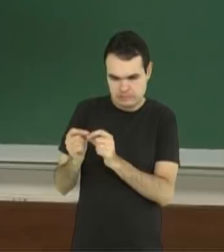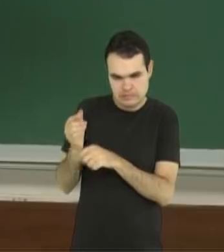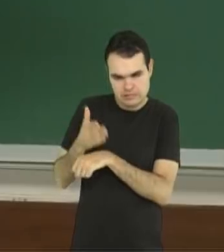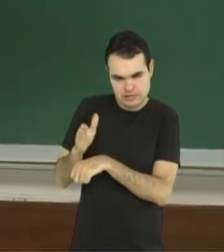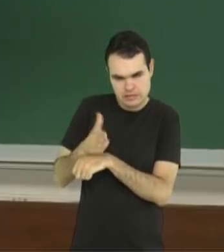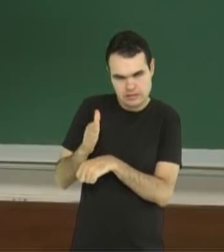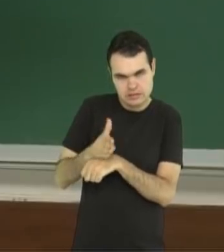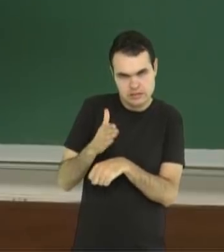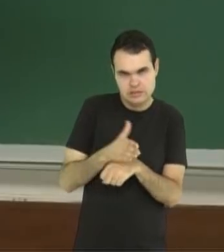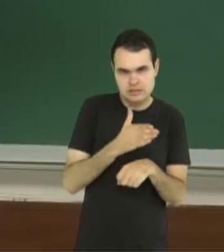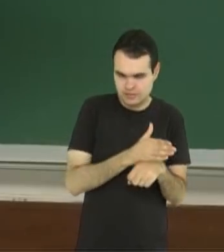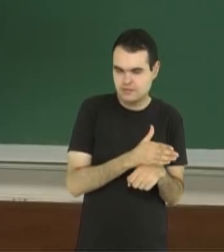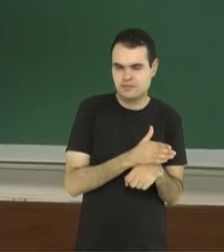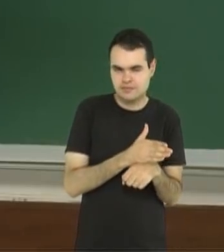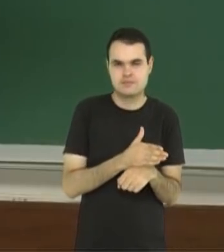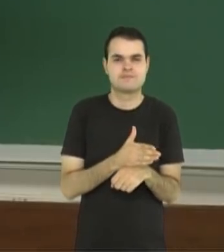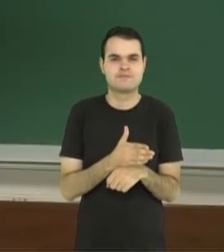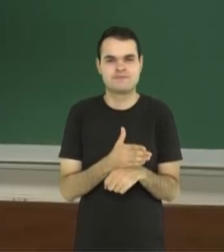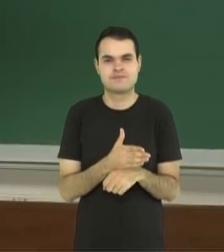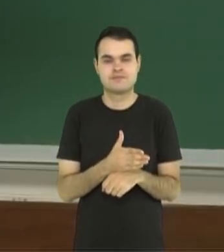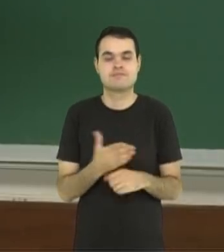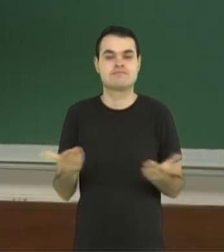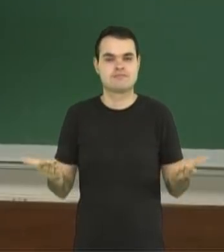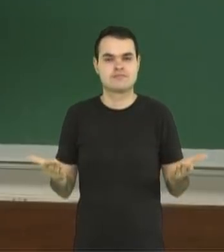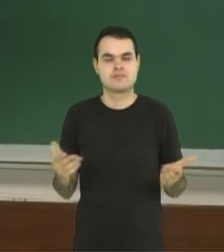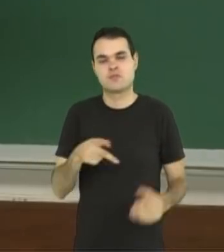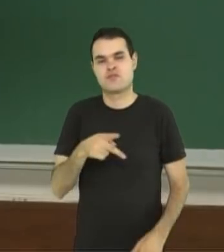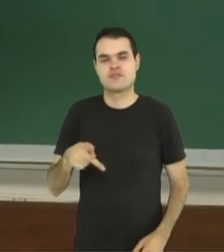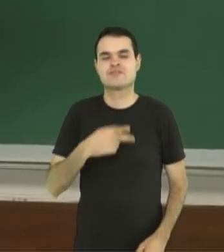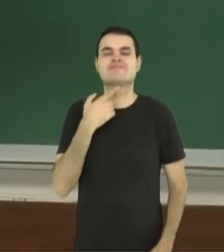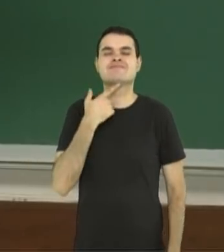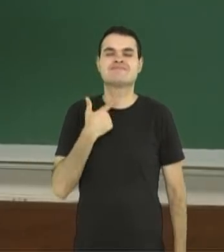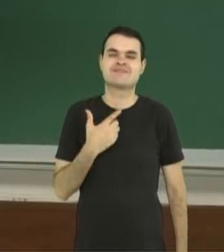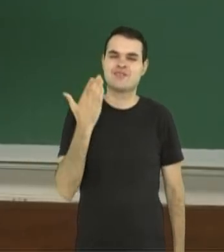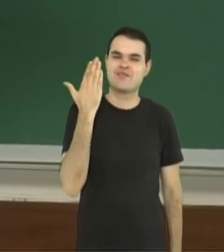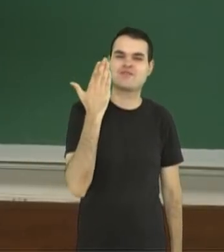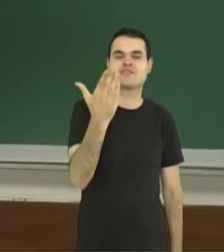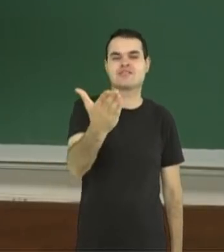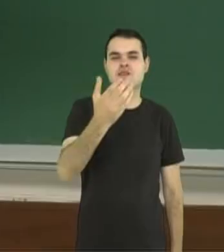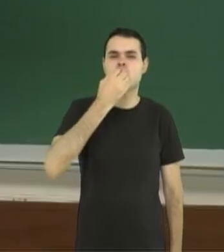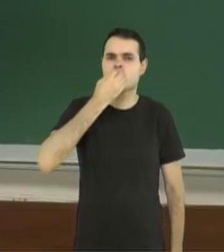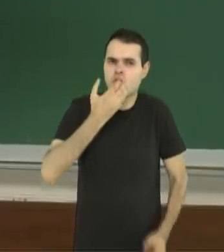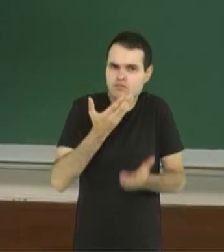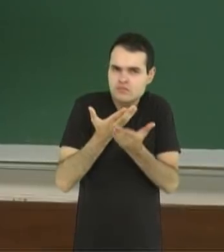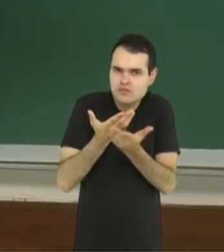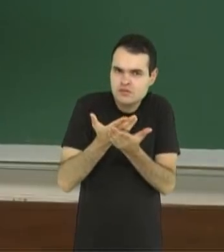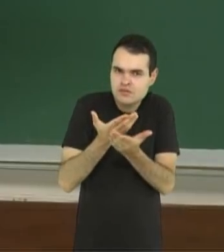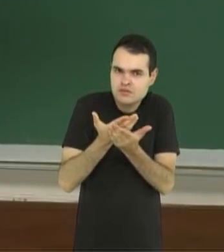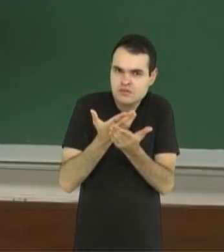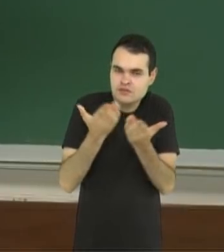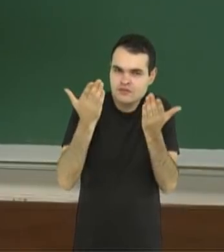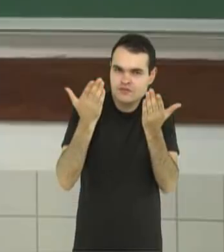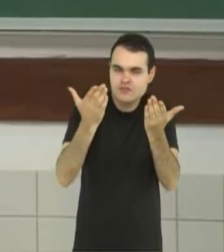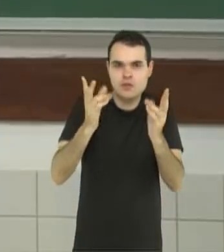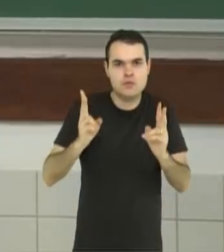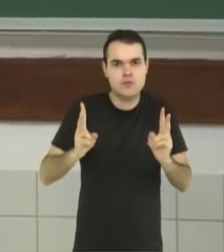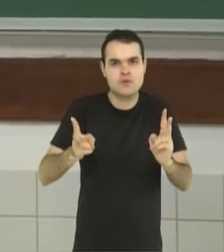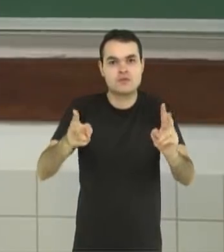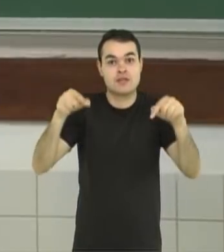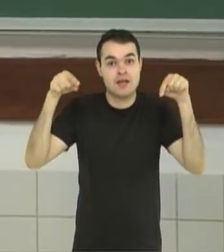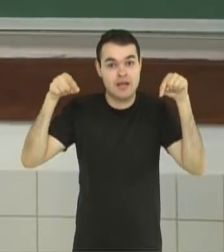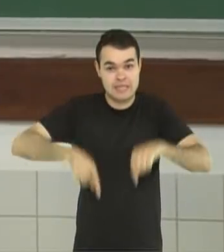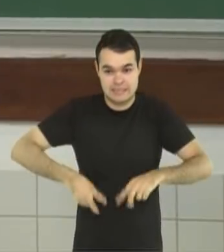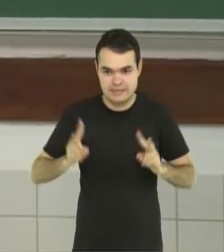alguns exercícios, tá? E a professora deseja muito, né, bons estudos para vocês, que vocês continuem